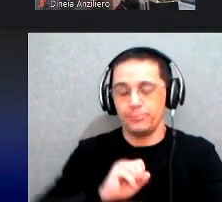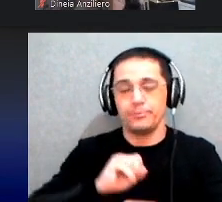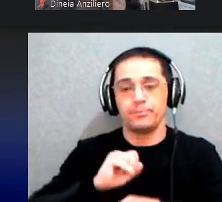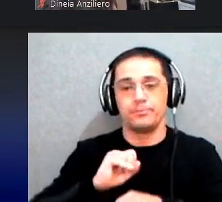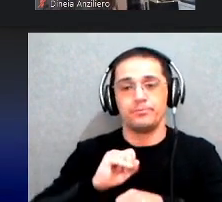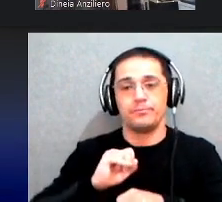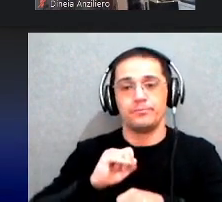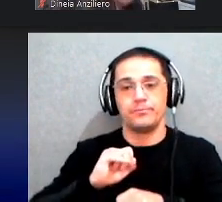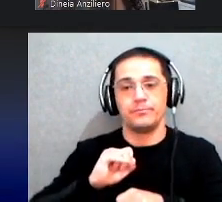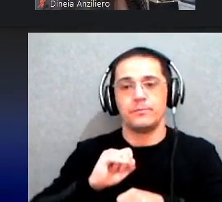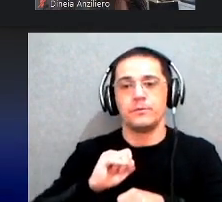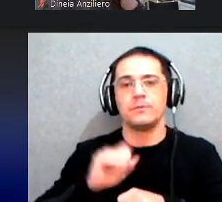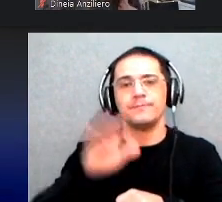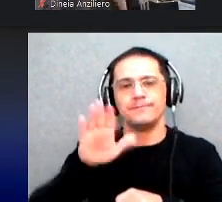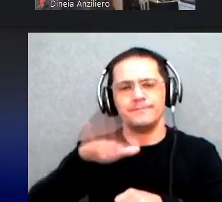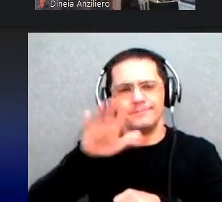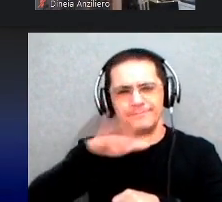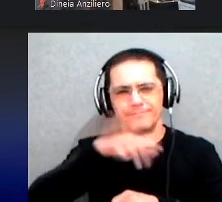Colegas,